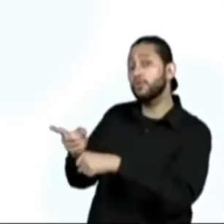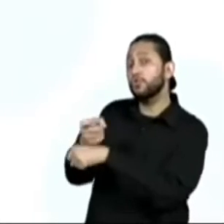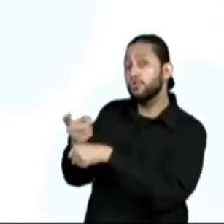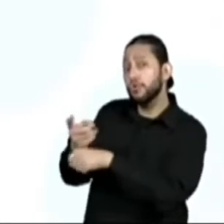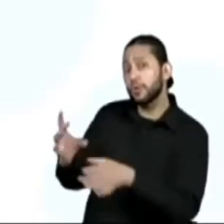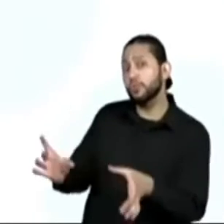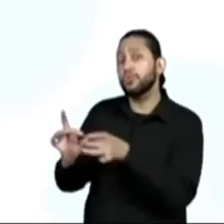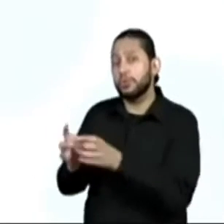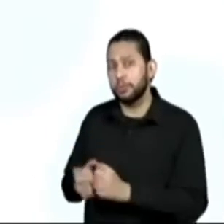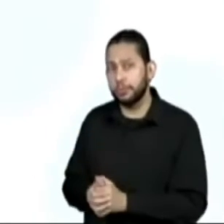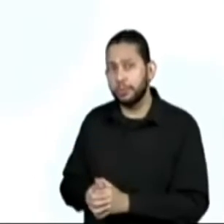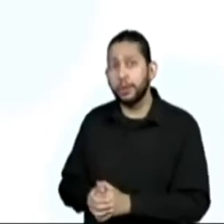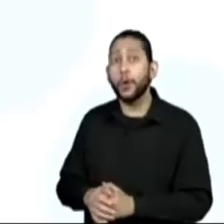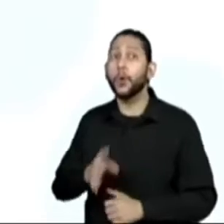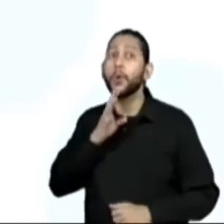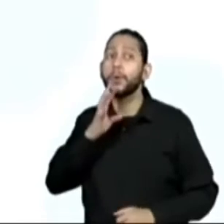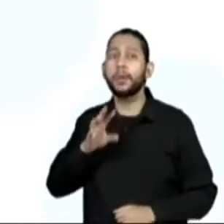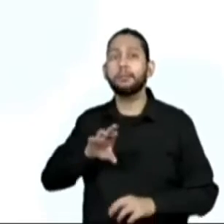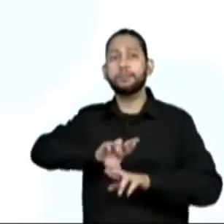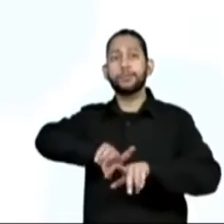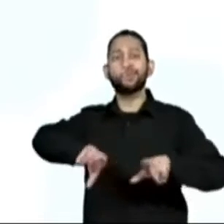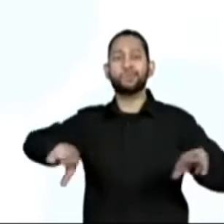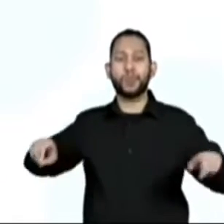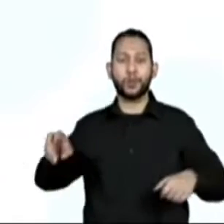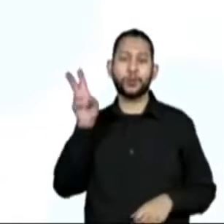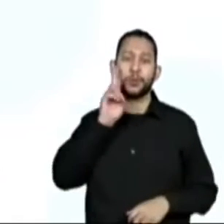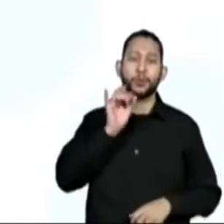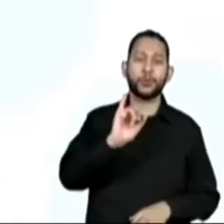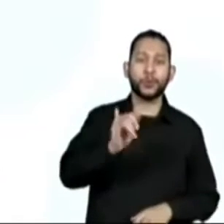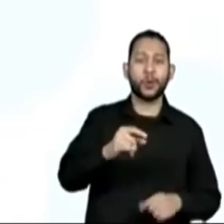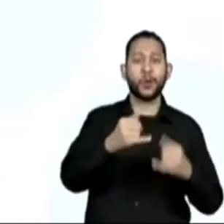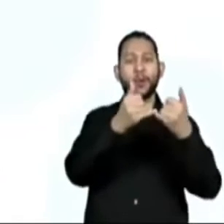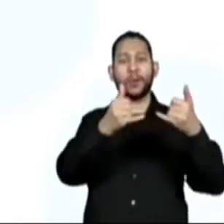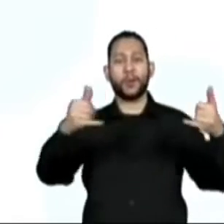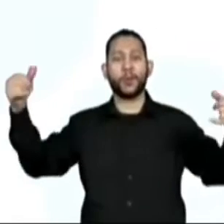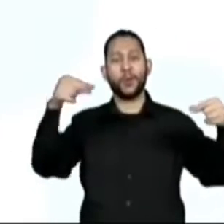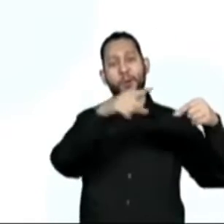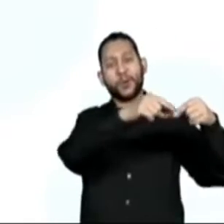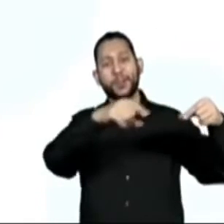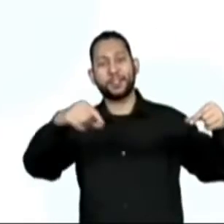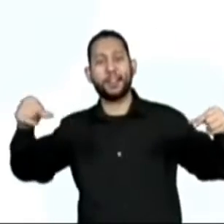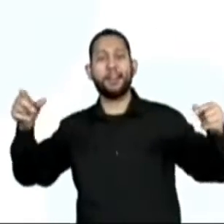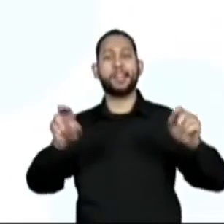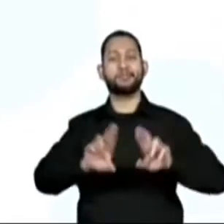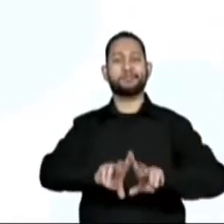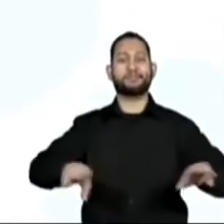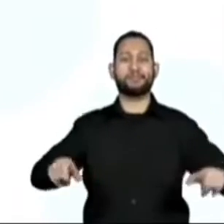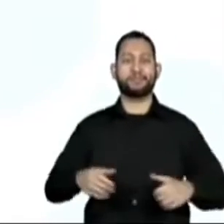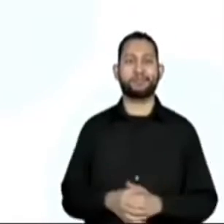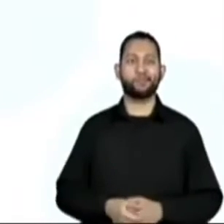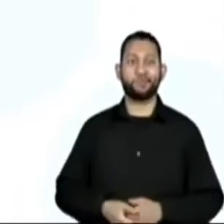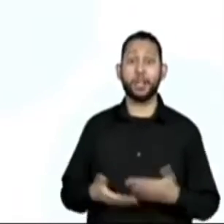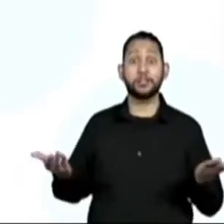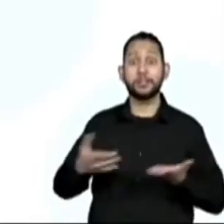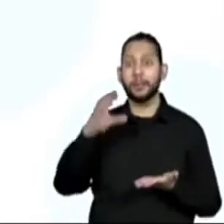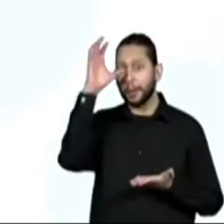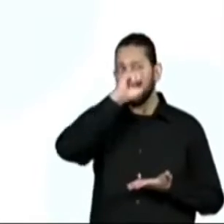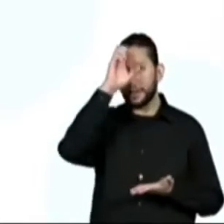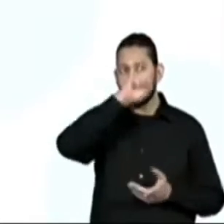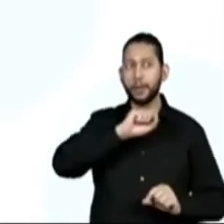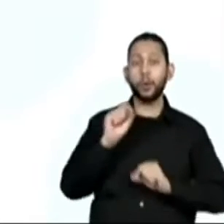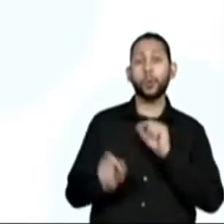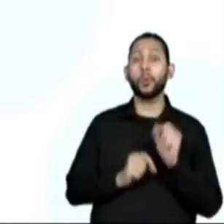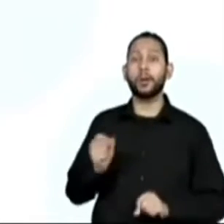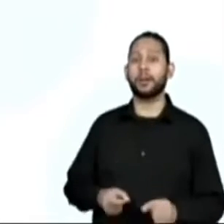contos, cordéis, entre outros. O nosso percurso, o nome da nossa sequência agora